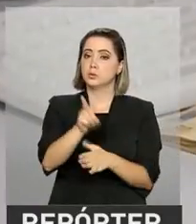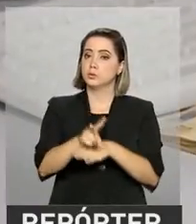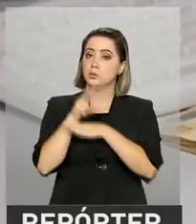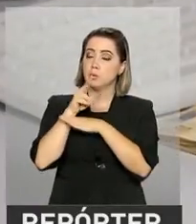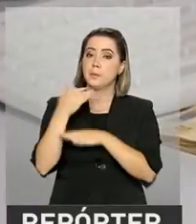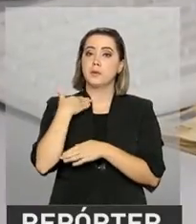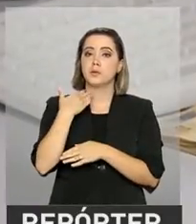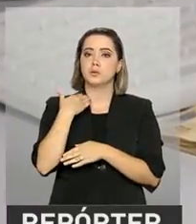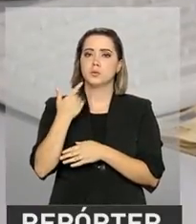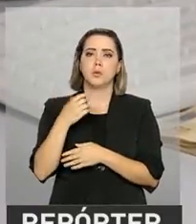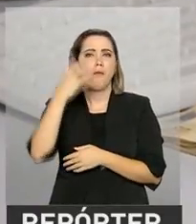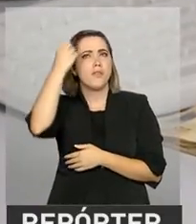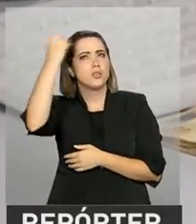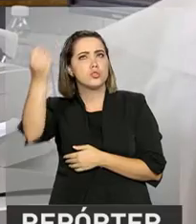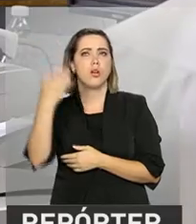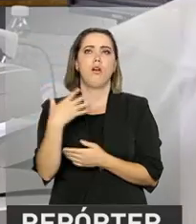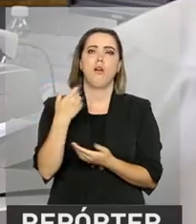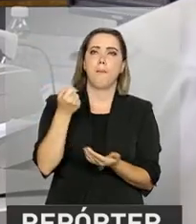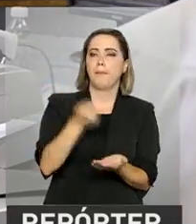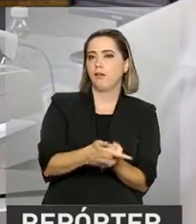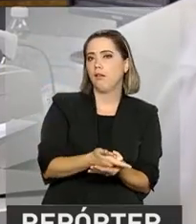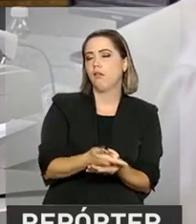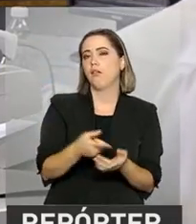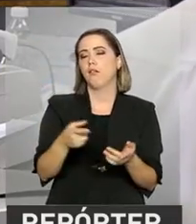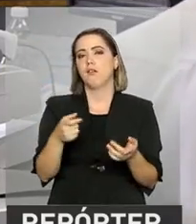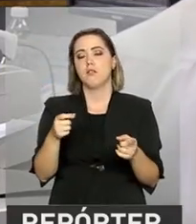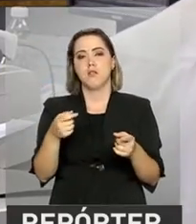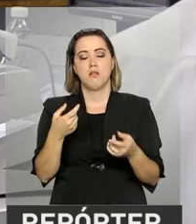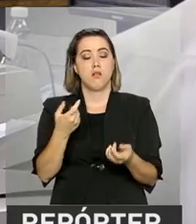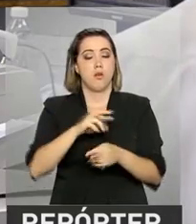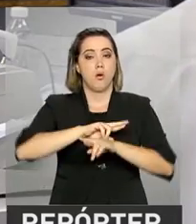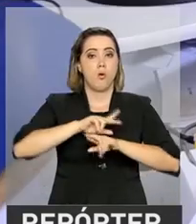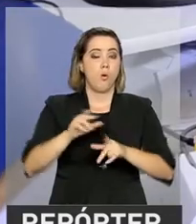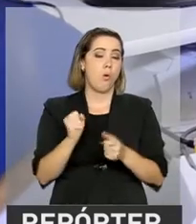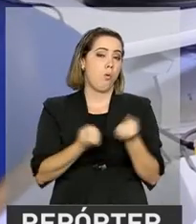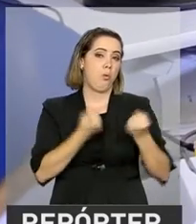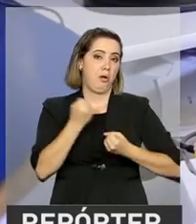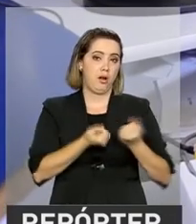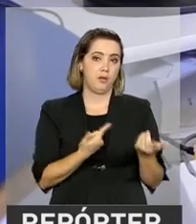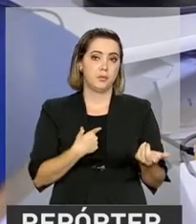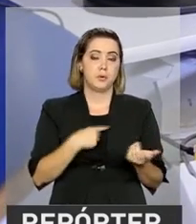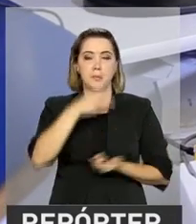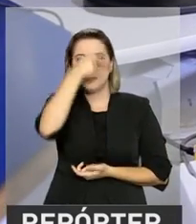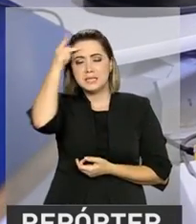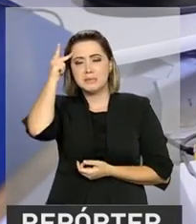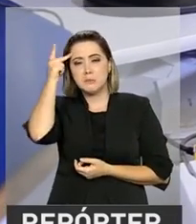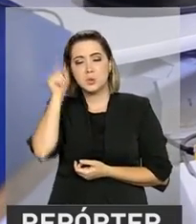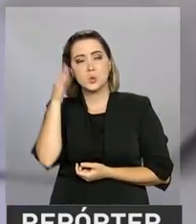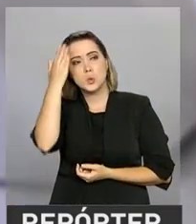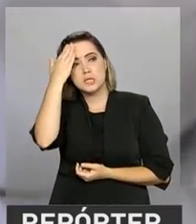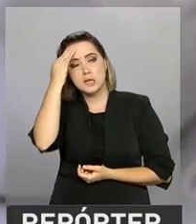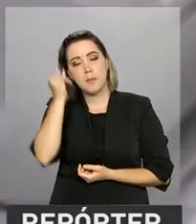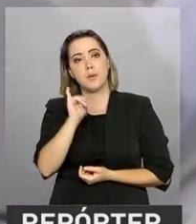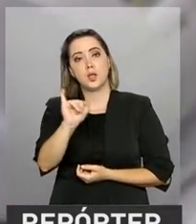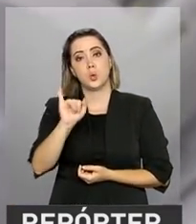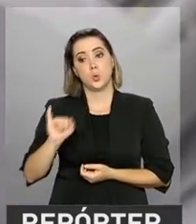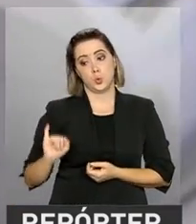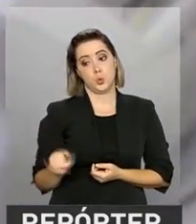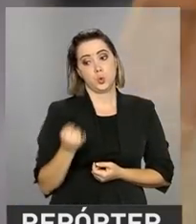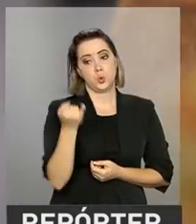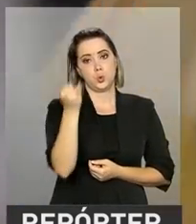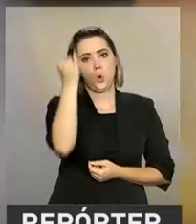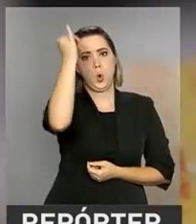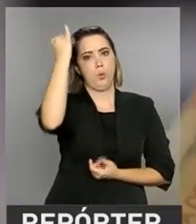conta atrasada ou comprar um carro mas será que as pessoas sabem que se não pagarem as parcelas em dia os bancos podem cobrar um juro bem